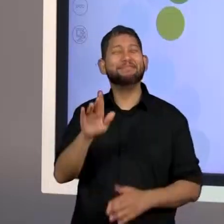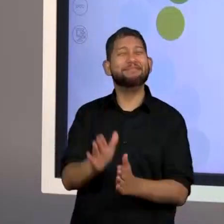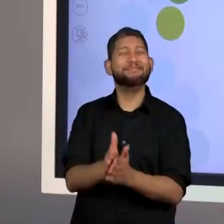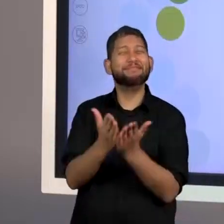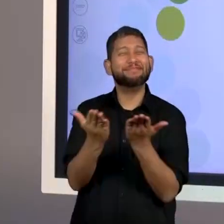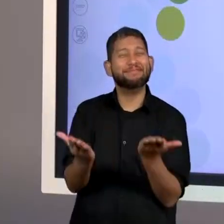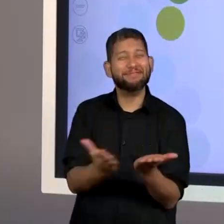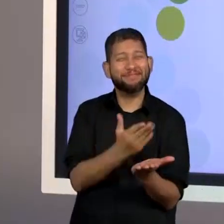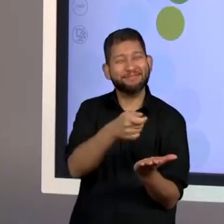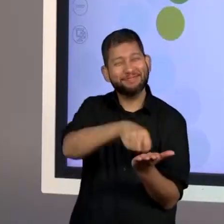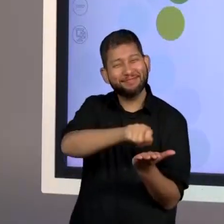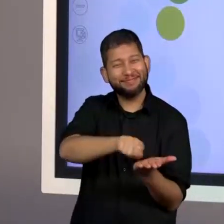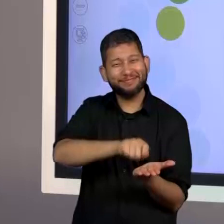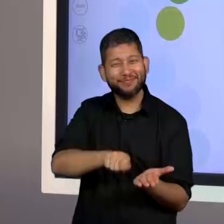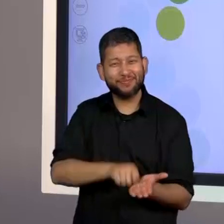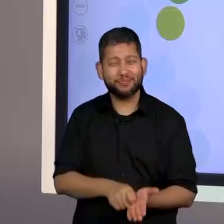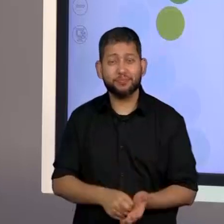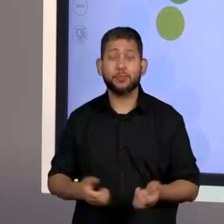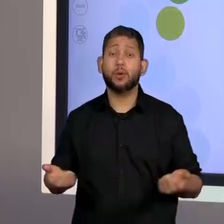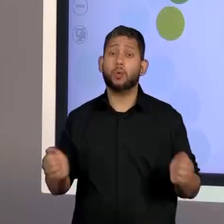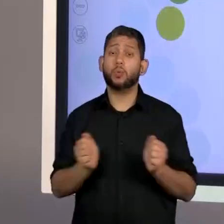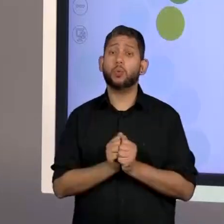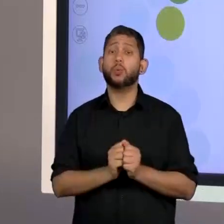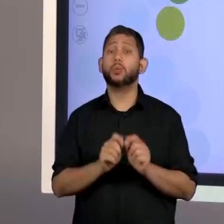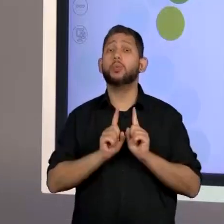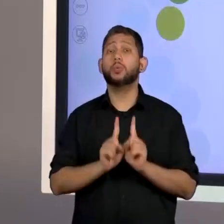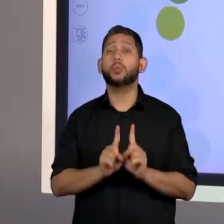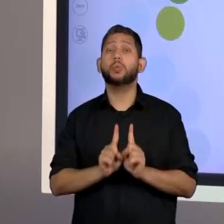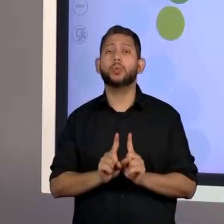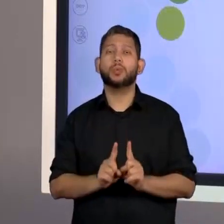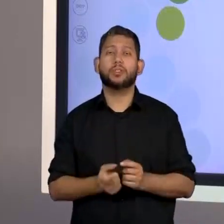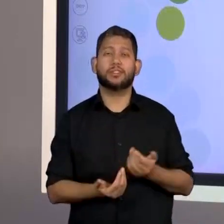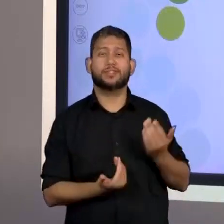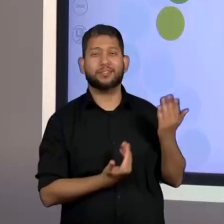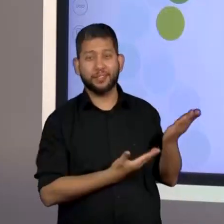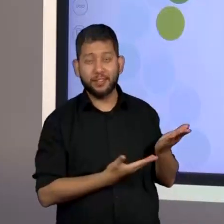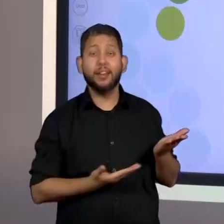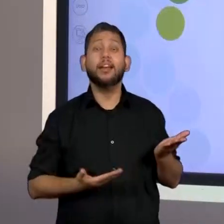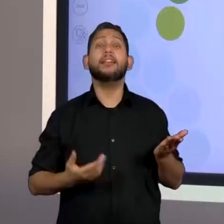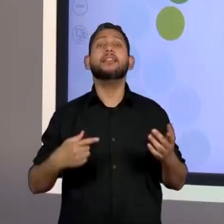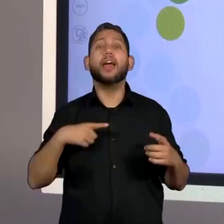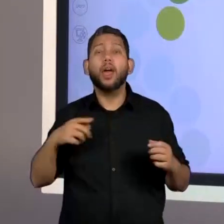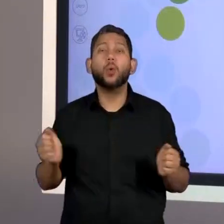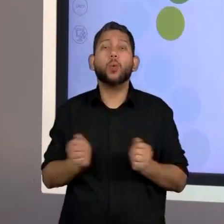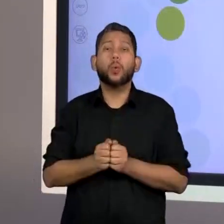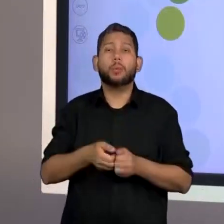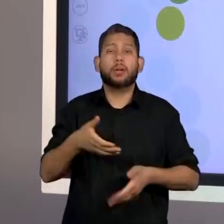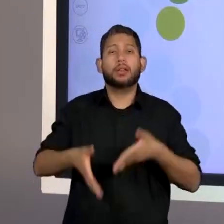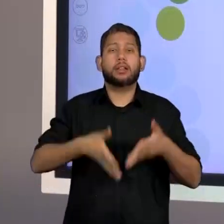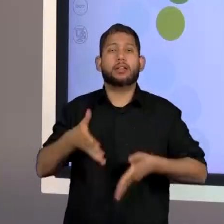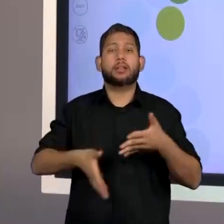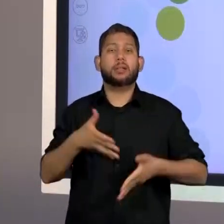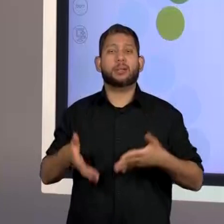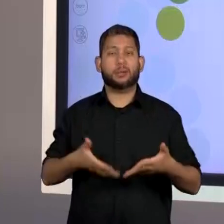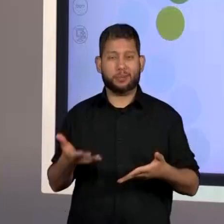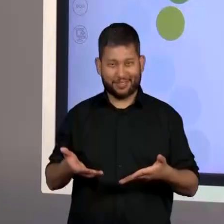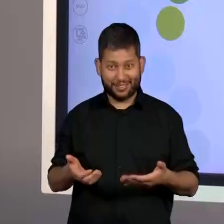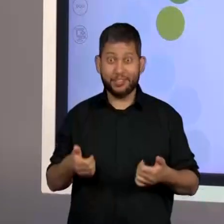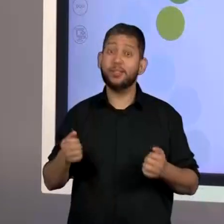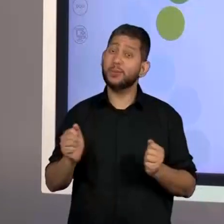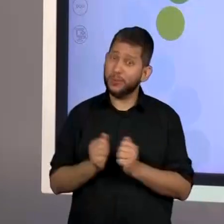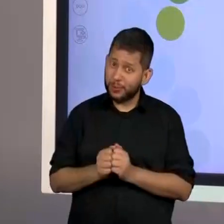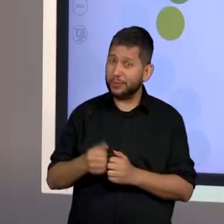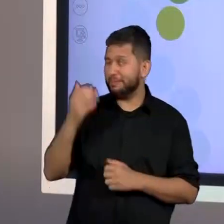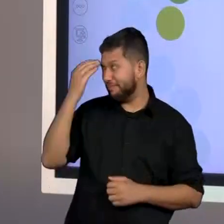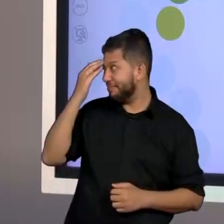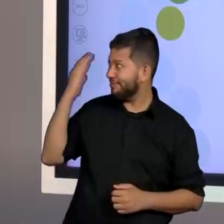promete e para fazer essa aula eu nunca tô sozinho tô sempre com a equipe aqui de libras que nos ajuda a levar essa aula para muito mais pessoas então